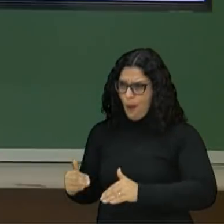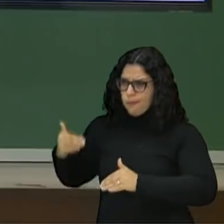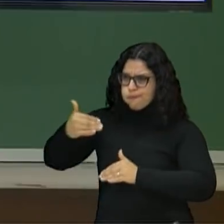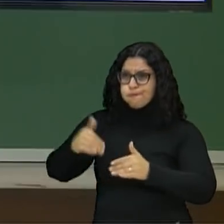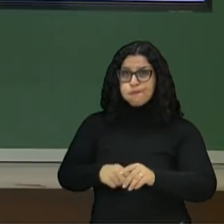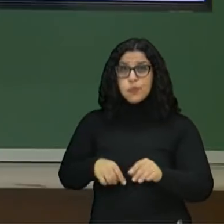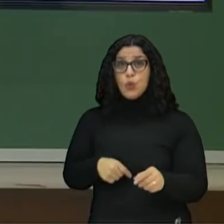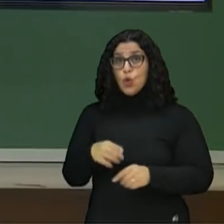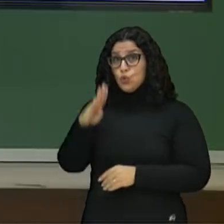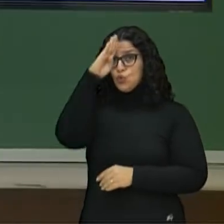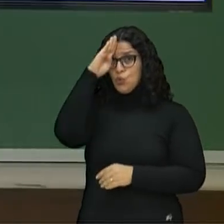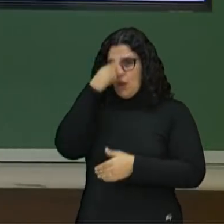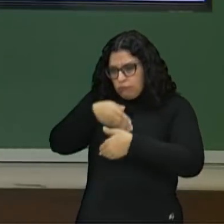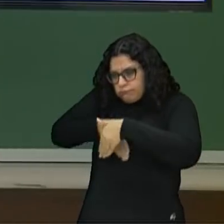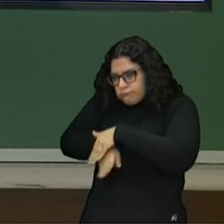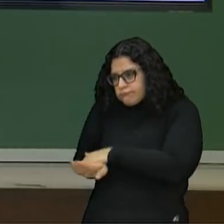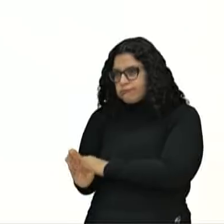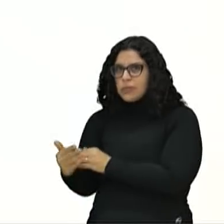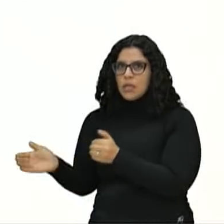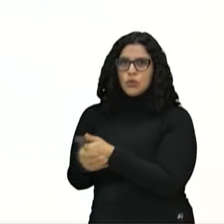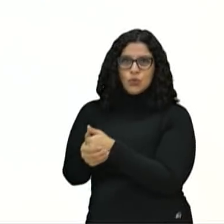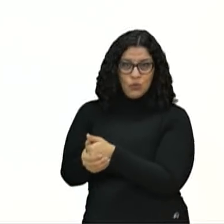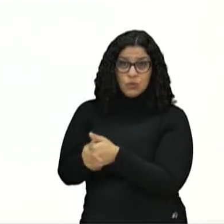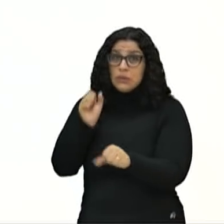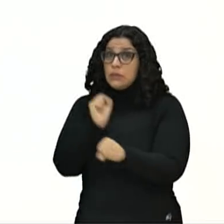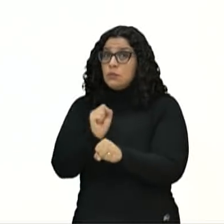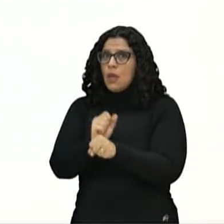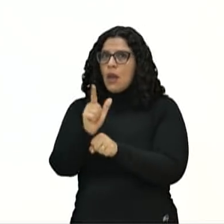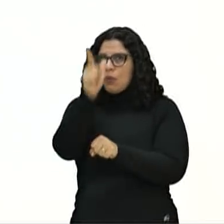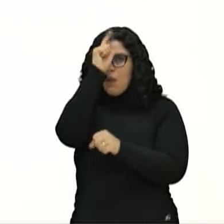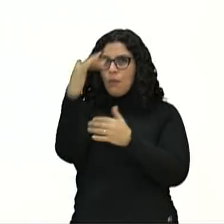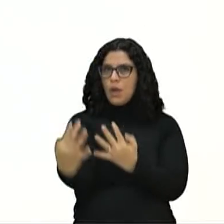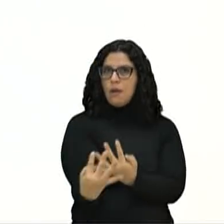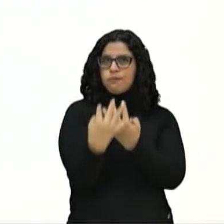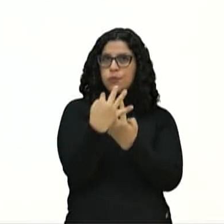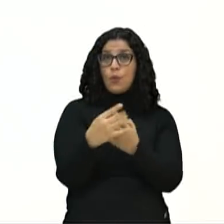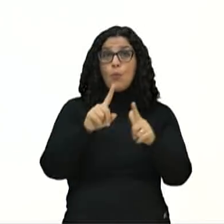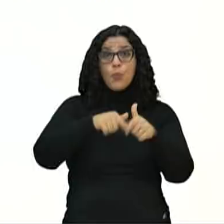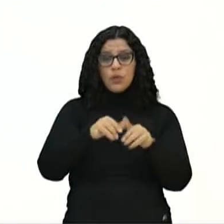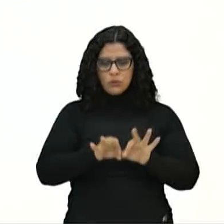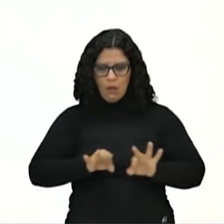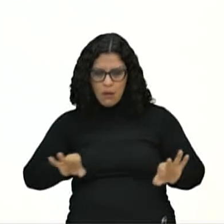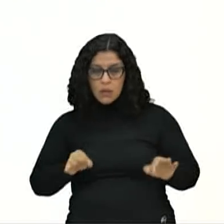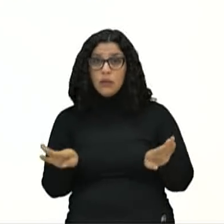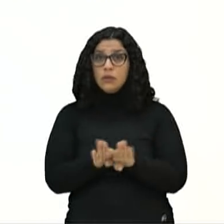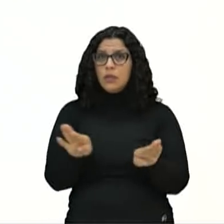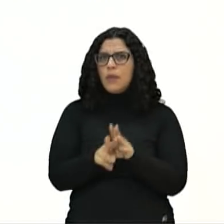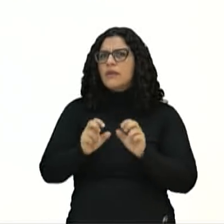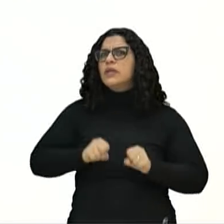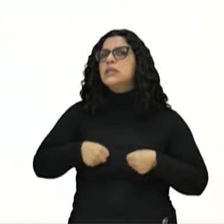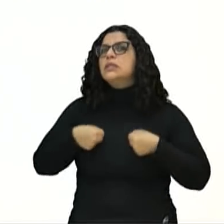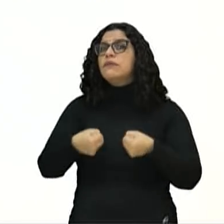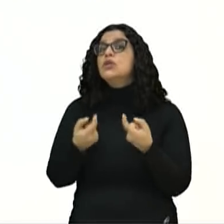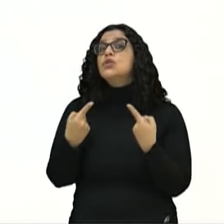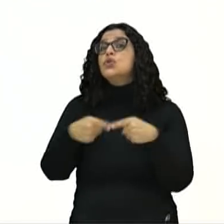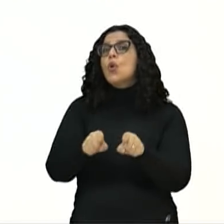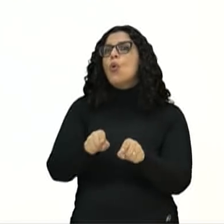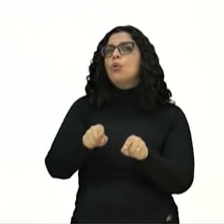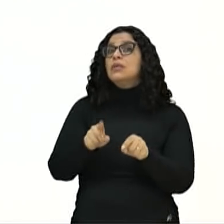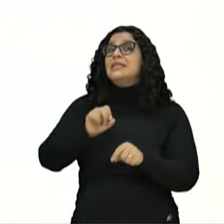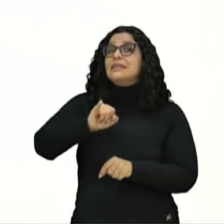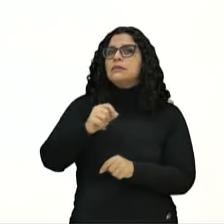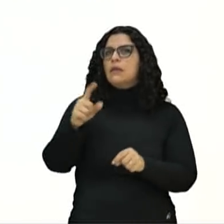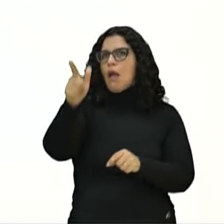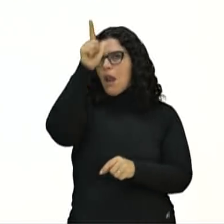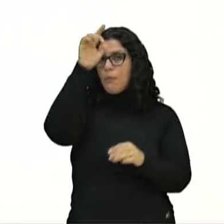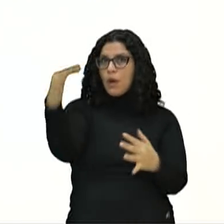esperando um ataque alemão. Essa linha de fortificações interligadas visava a defesa contra um possível